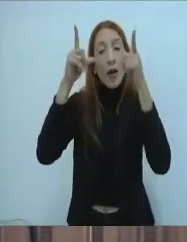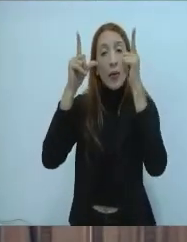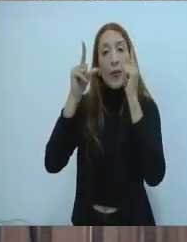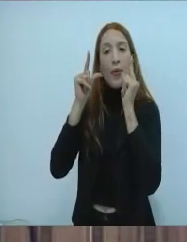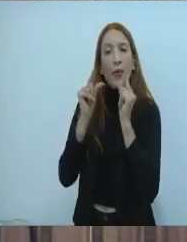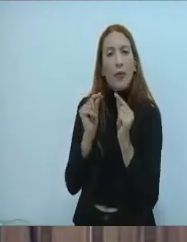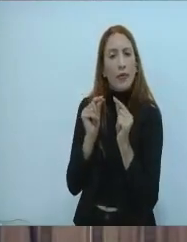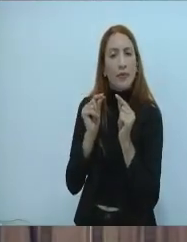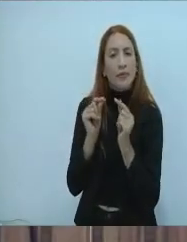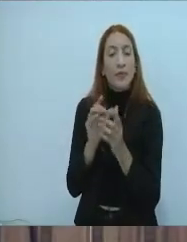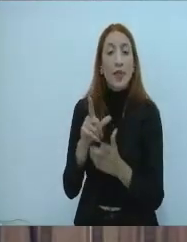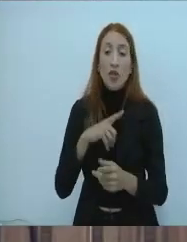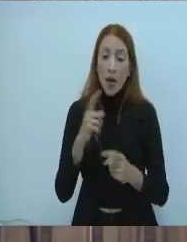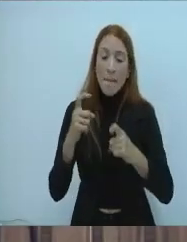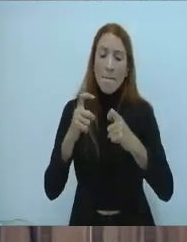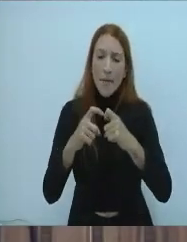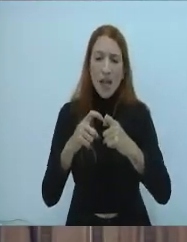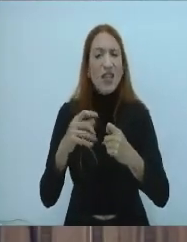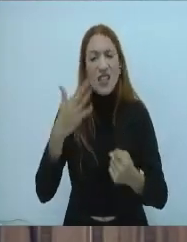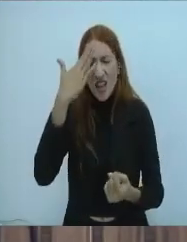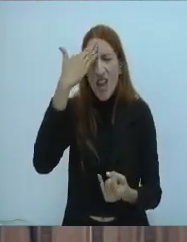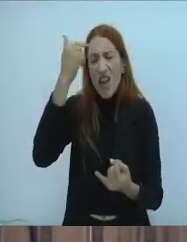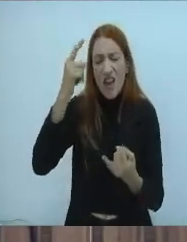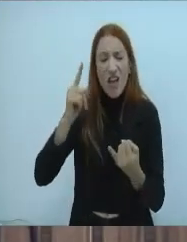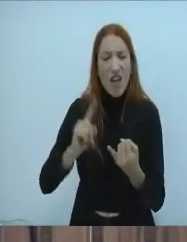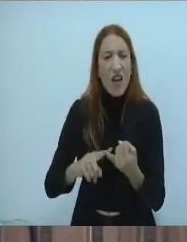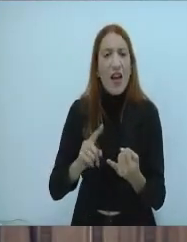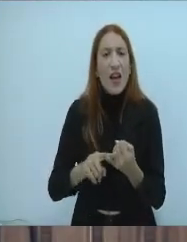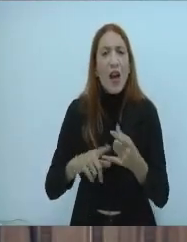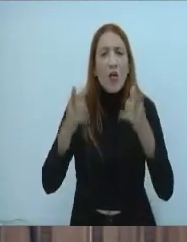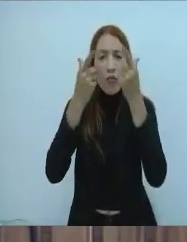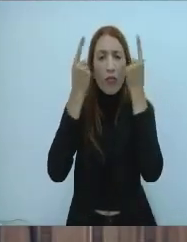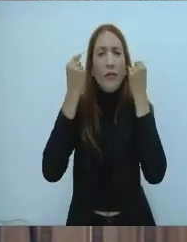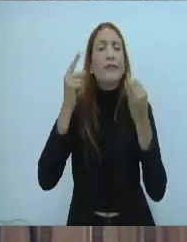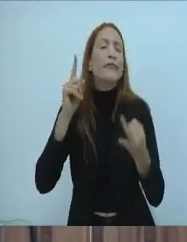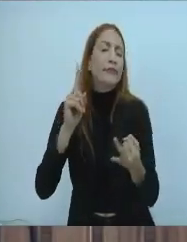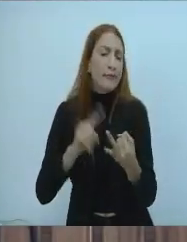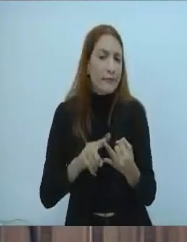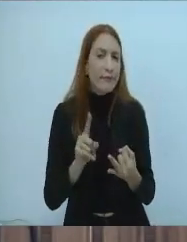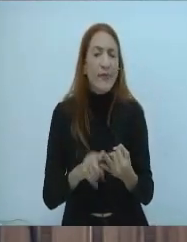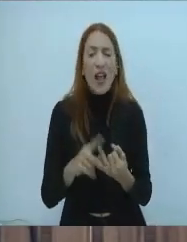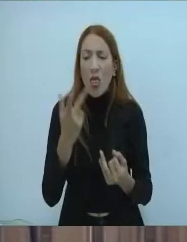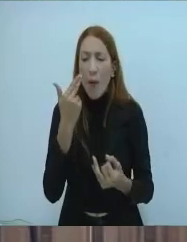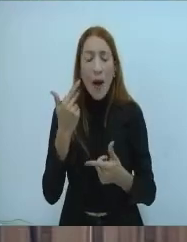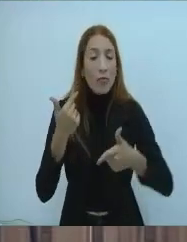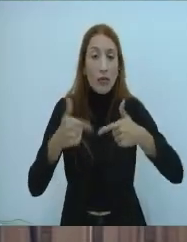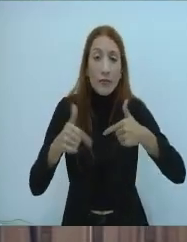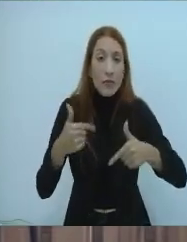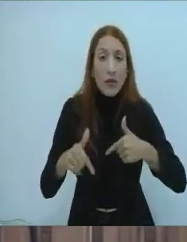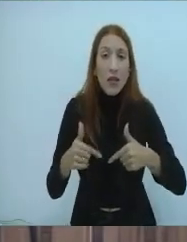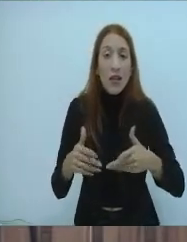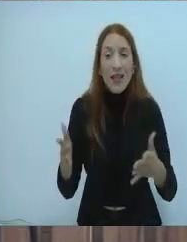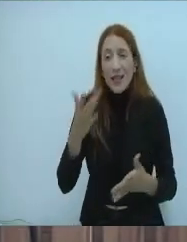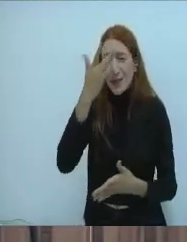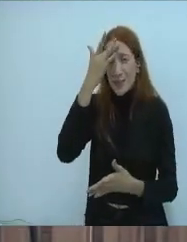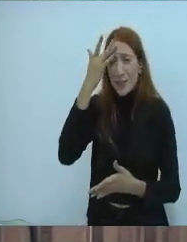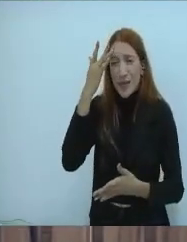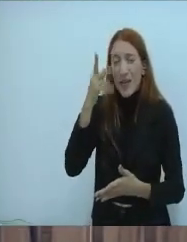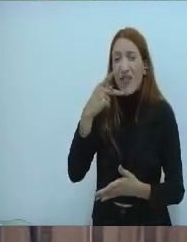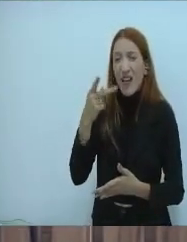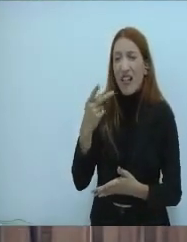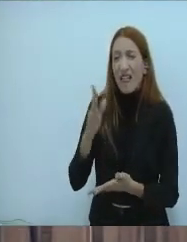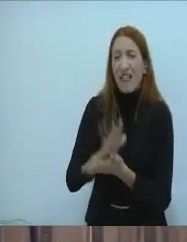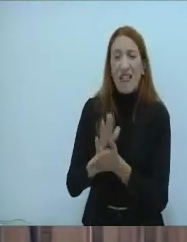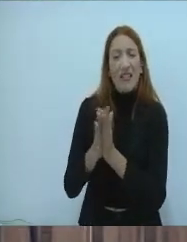eu sei que tinha médico na UPA eu sei que tinha técnico de enfermagem enfermeiro e essas pessoas estão sendo desqualificadas